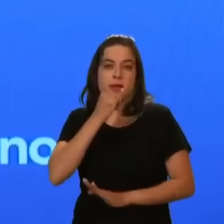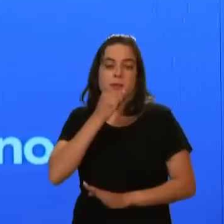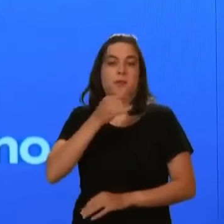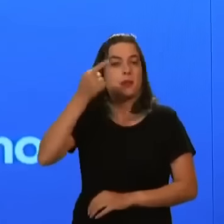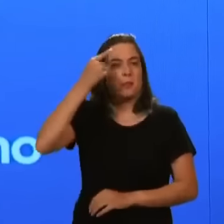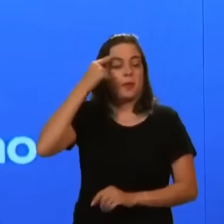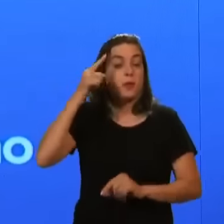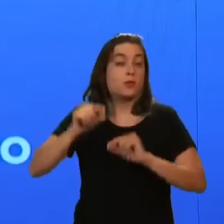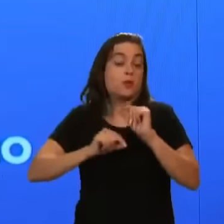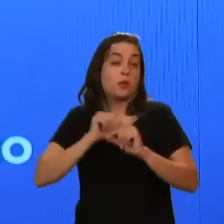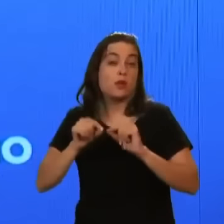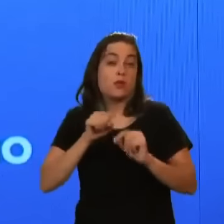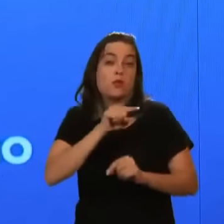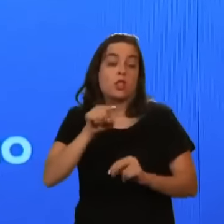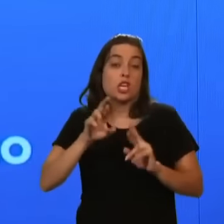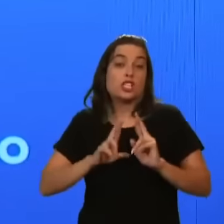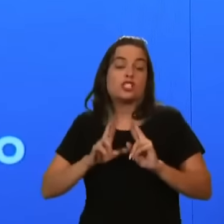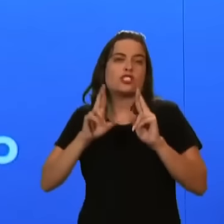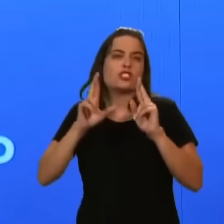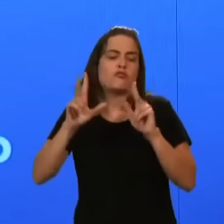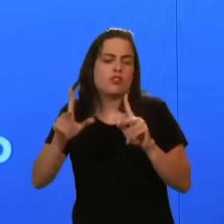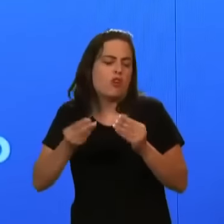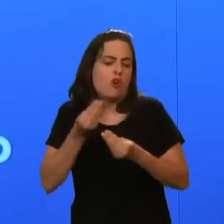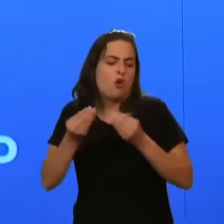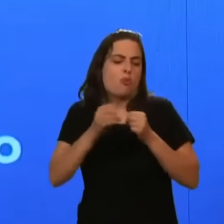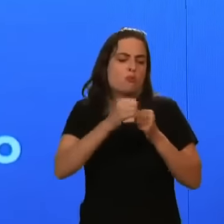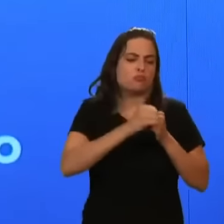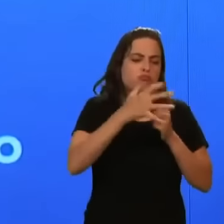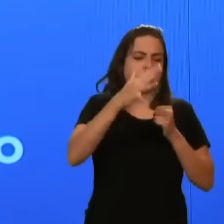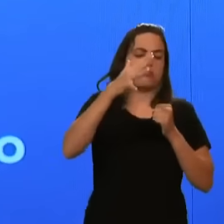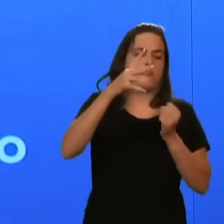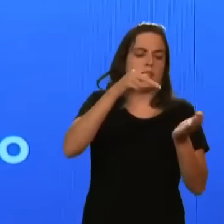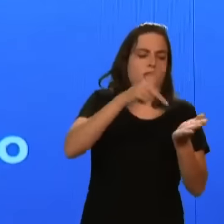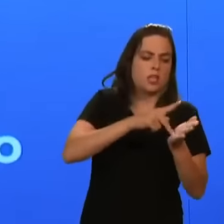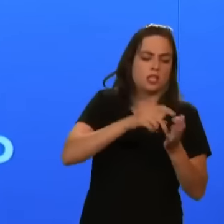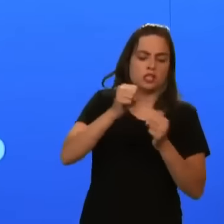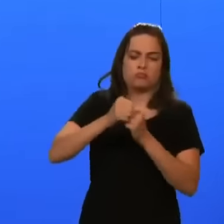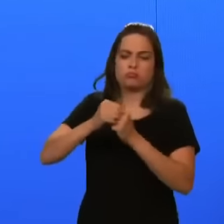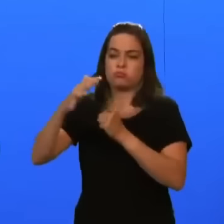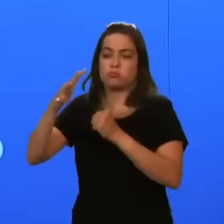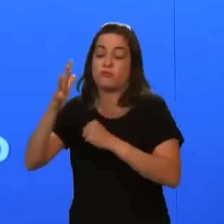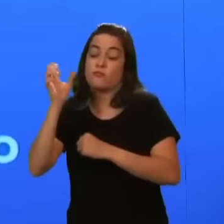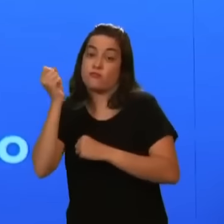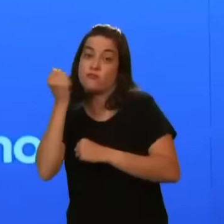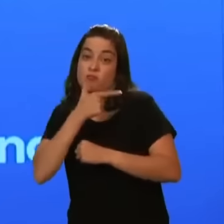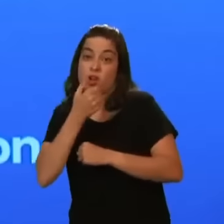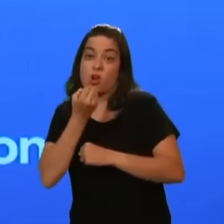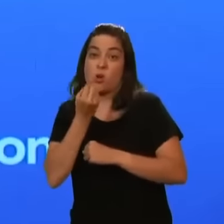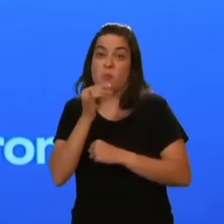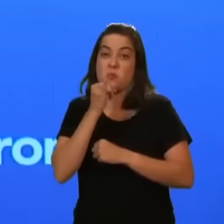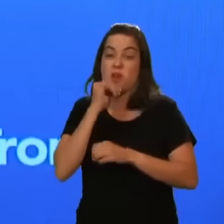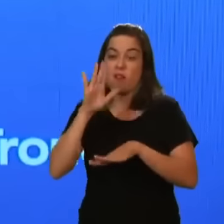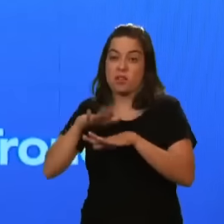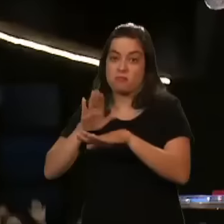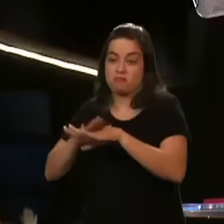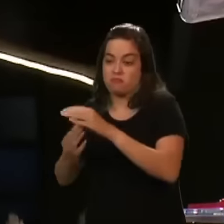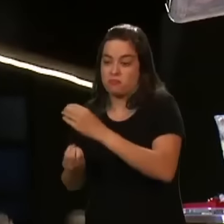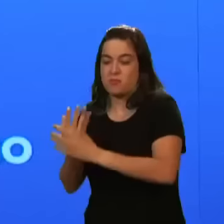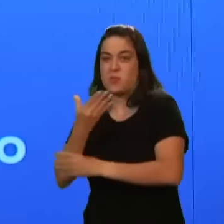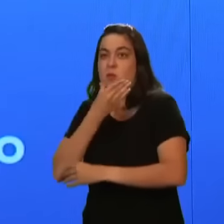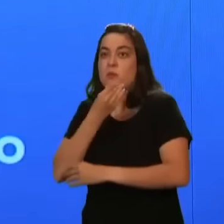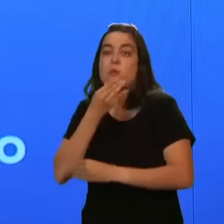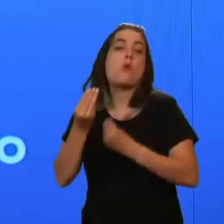que diferencia um diamante verdadeiro dos falsos, ou até de um diamante feito em laboratório, sabe o